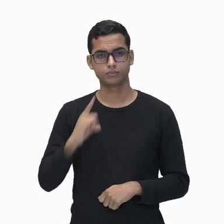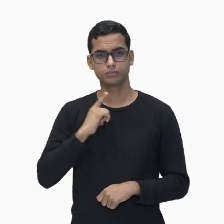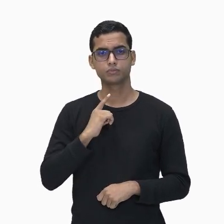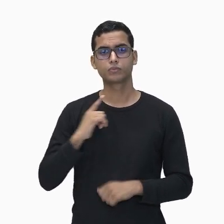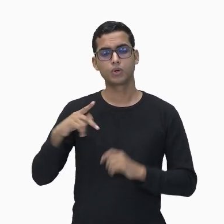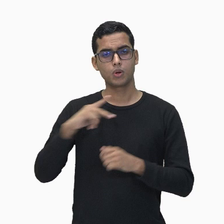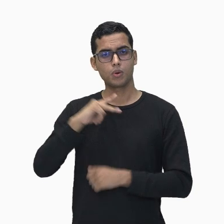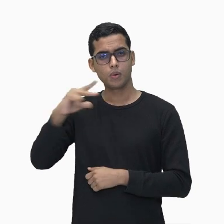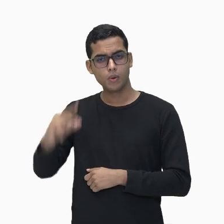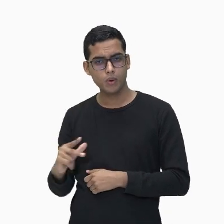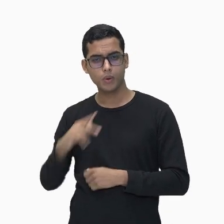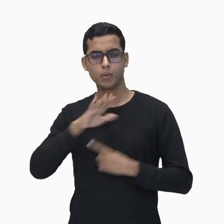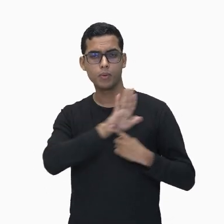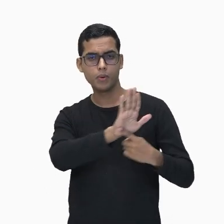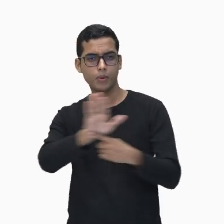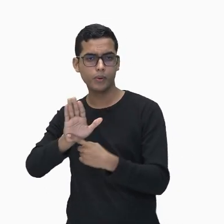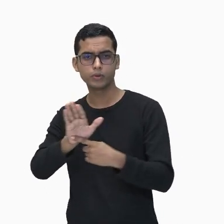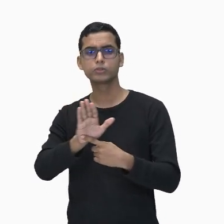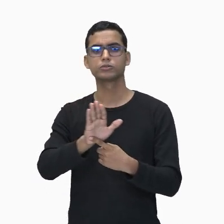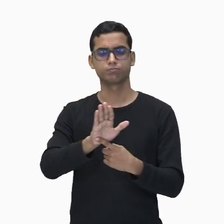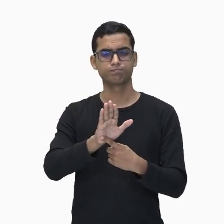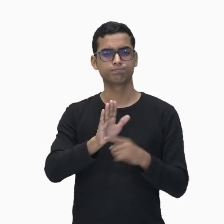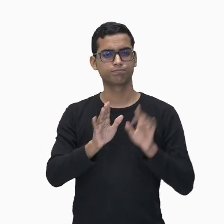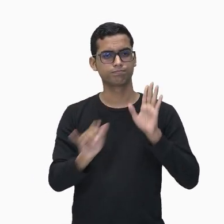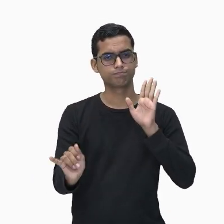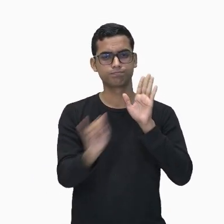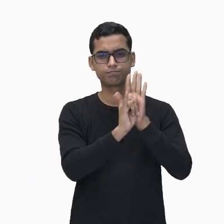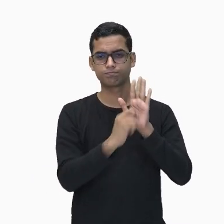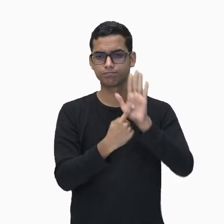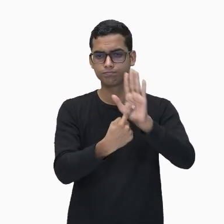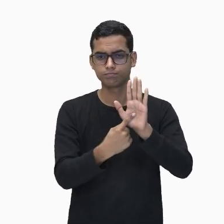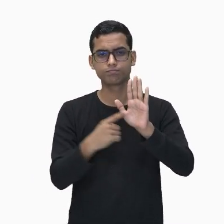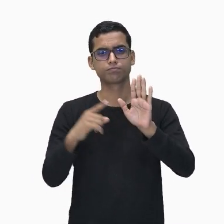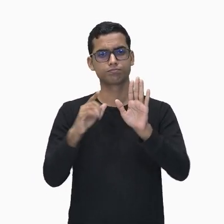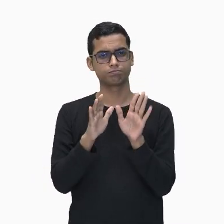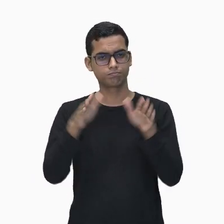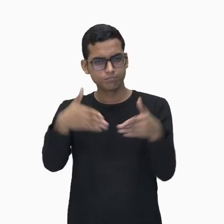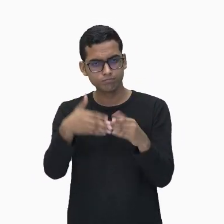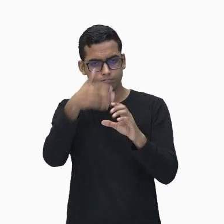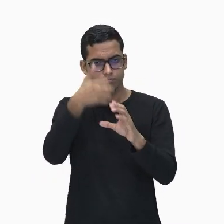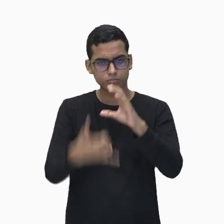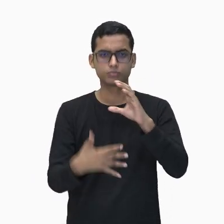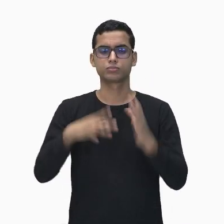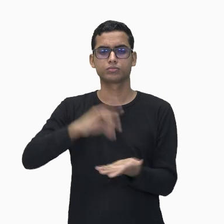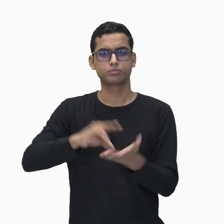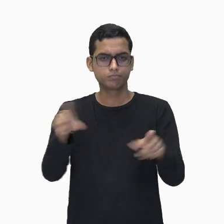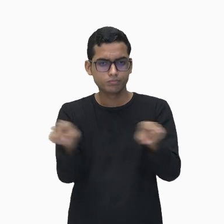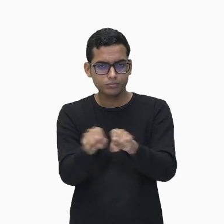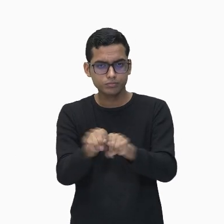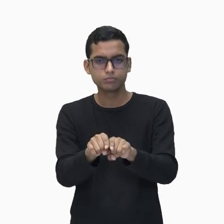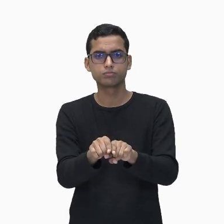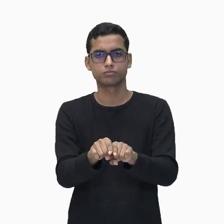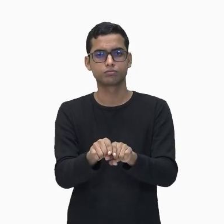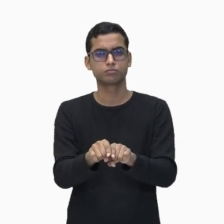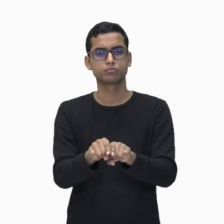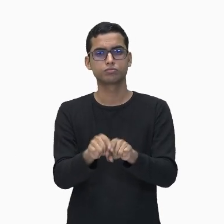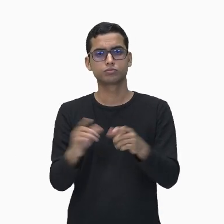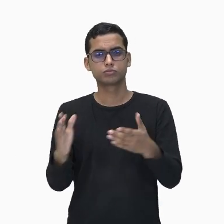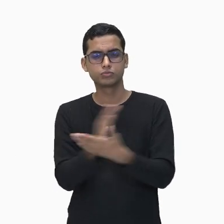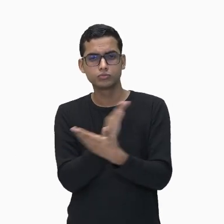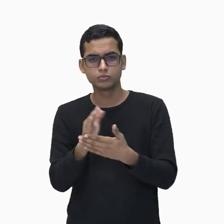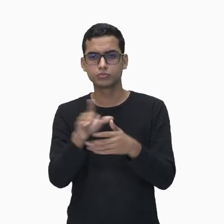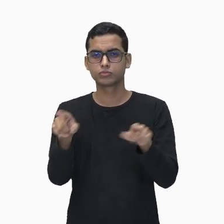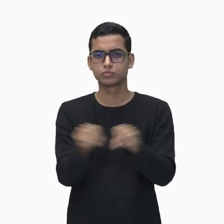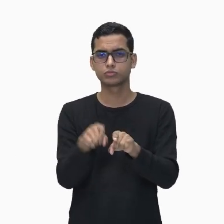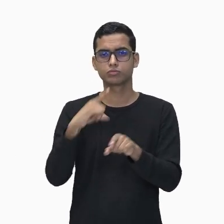próprios portugueses as vozes de suas especificidades identitárias, testemunhos de uma memória que